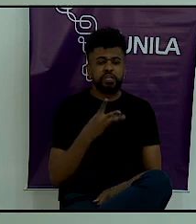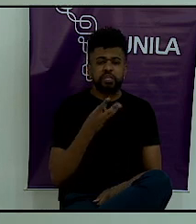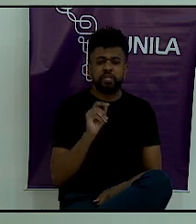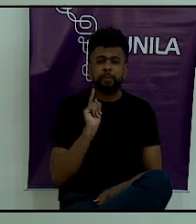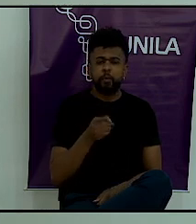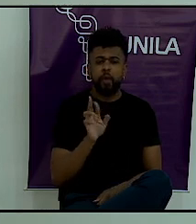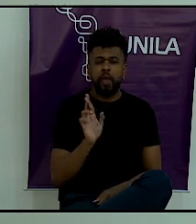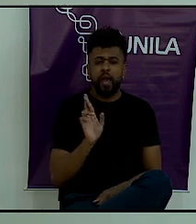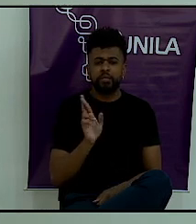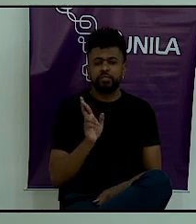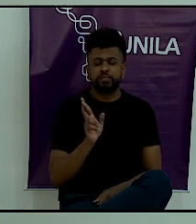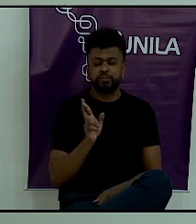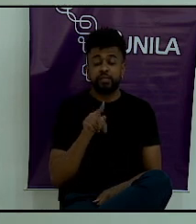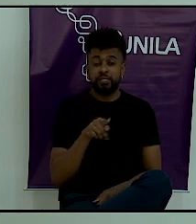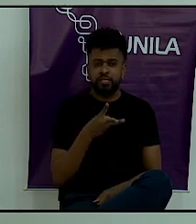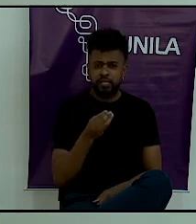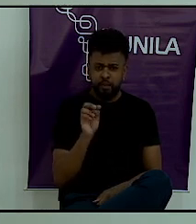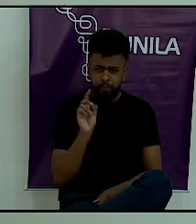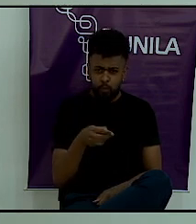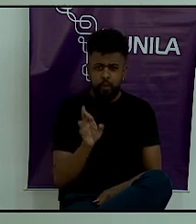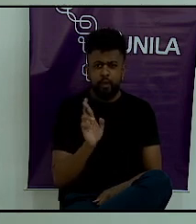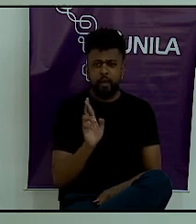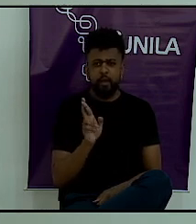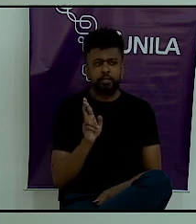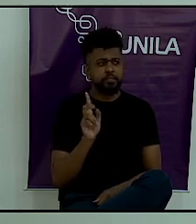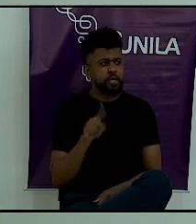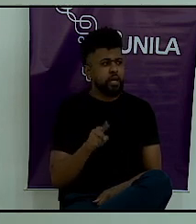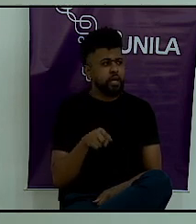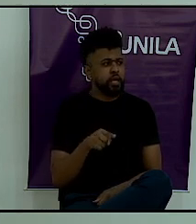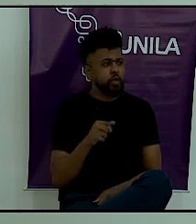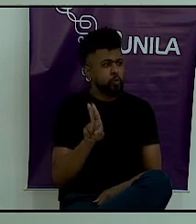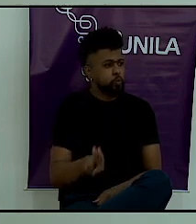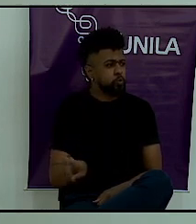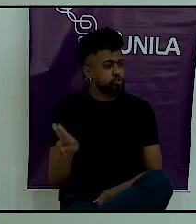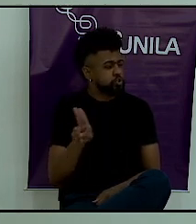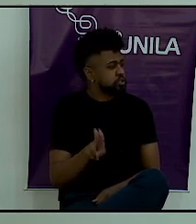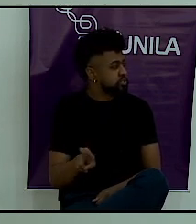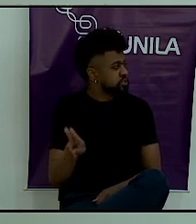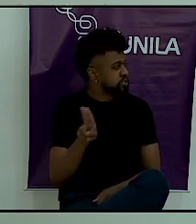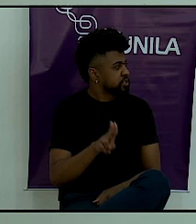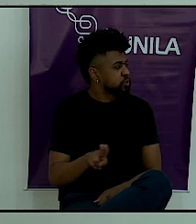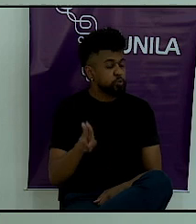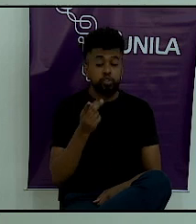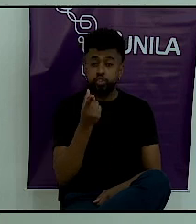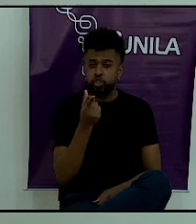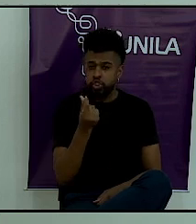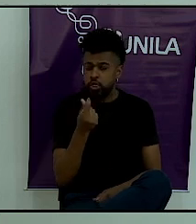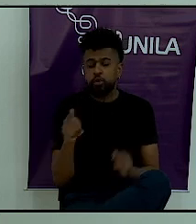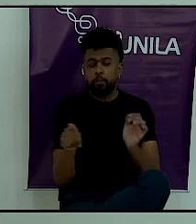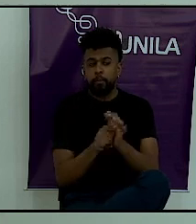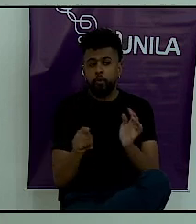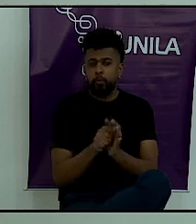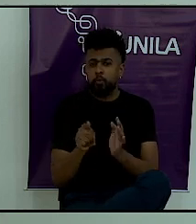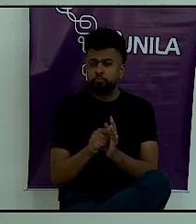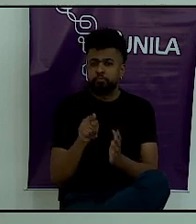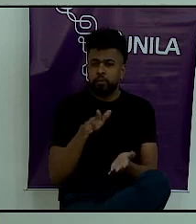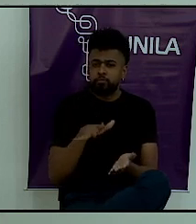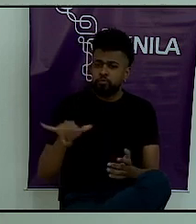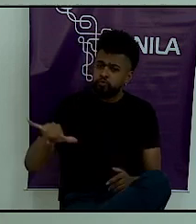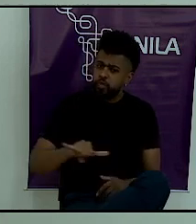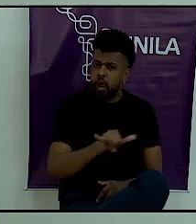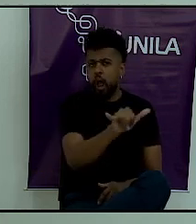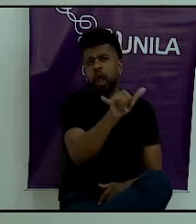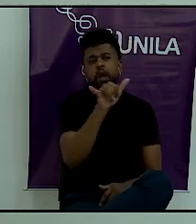mil. Esses R$30 mil seriam utilizados para diárias e passagens, além do coffee break